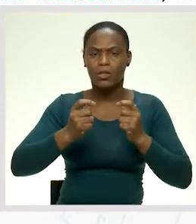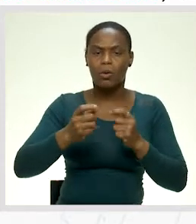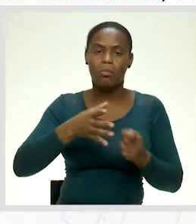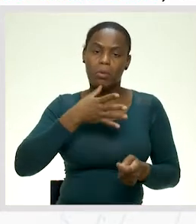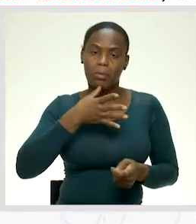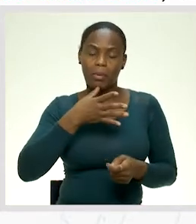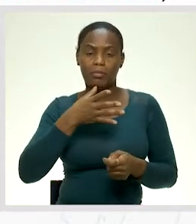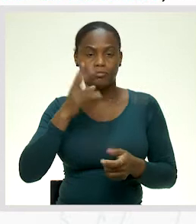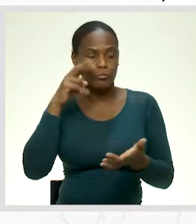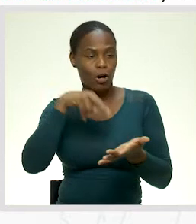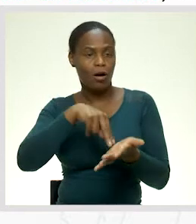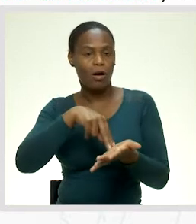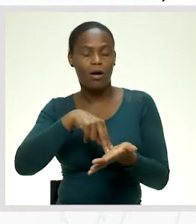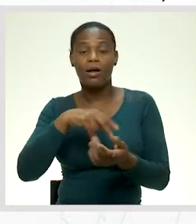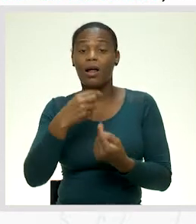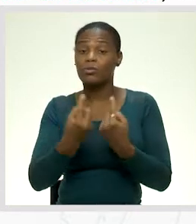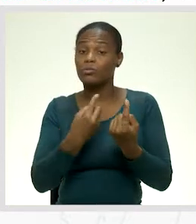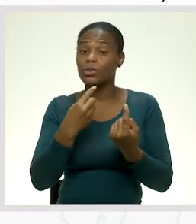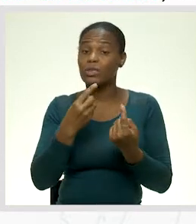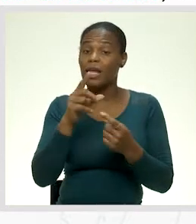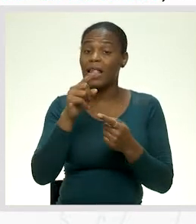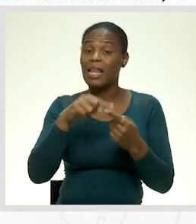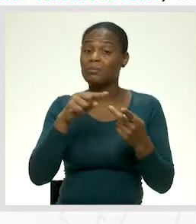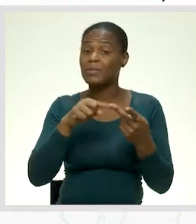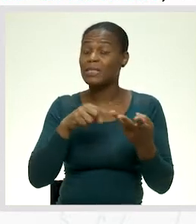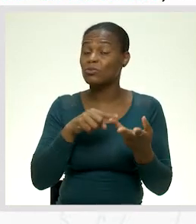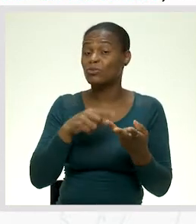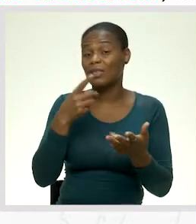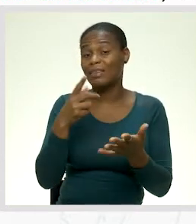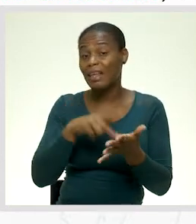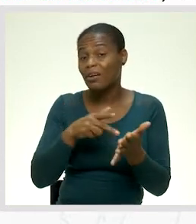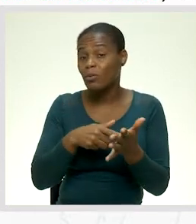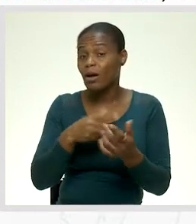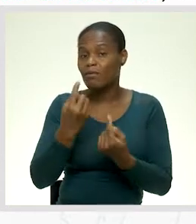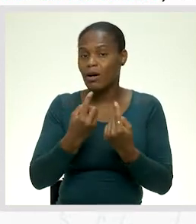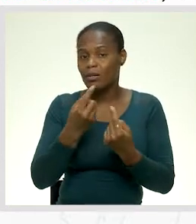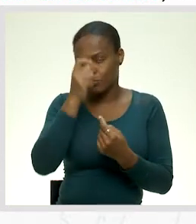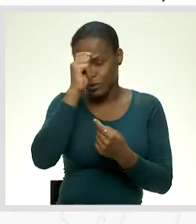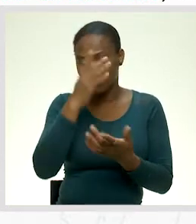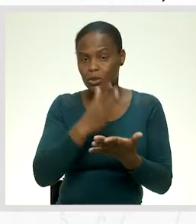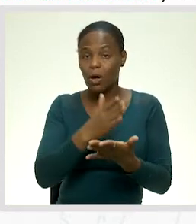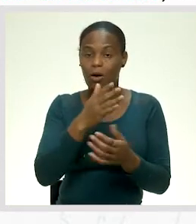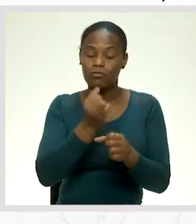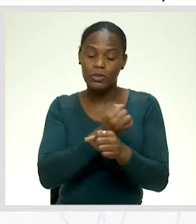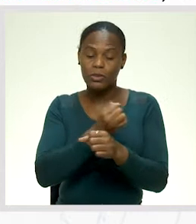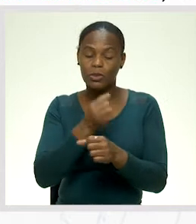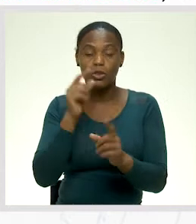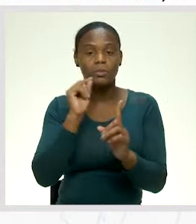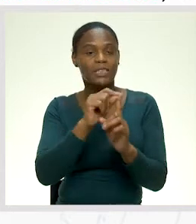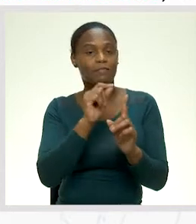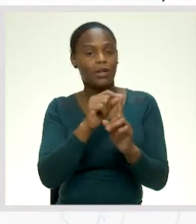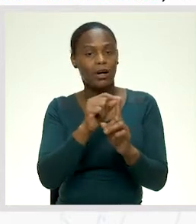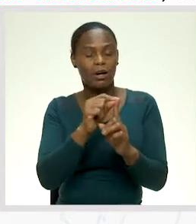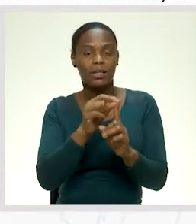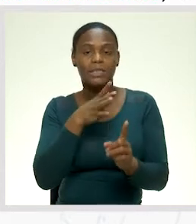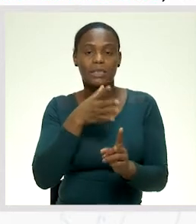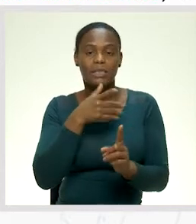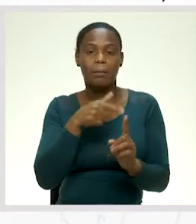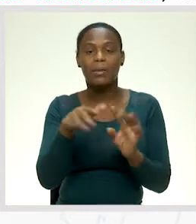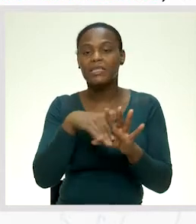dispensam certos elementos técnicos, uma vez que cumprem apenas uma função específica, aferir a